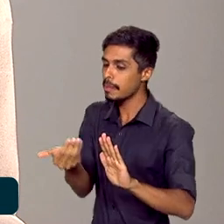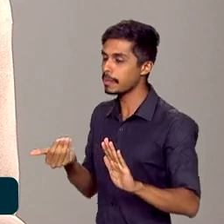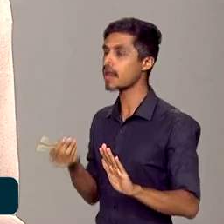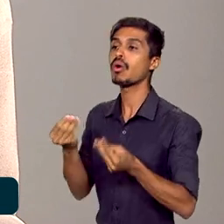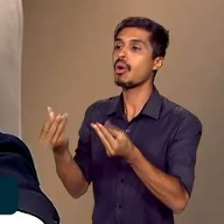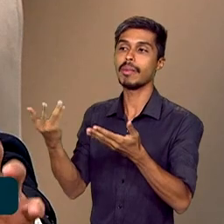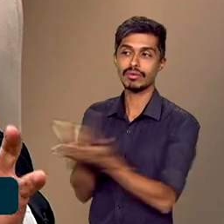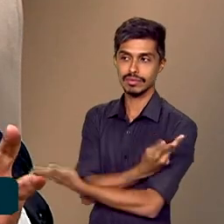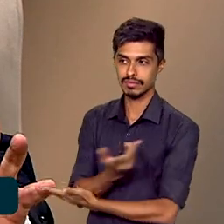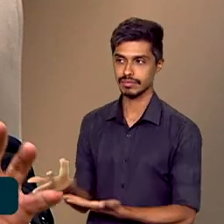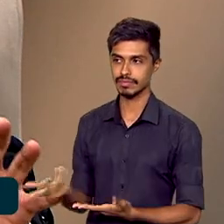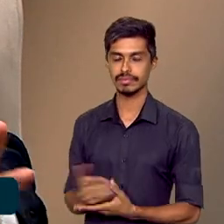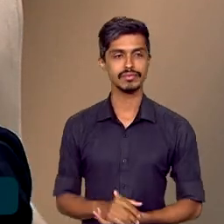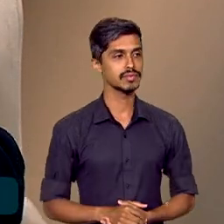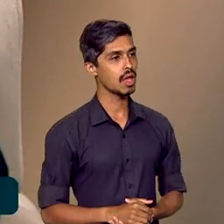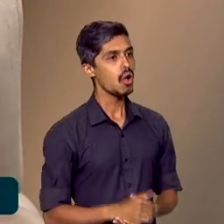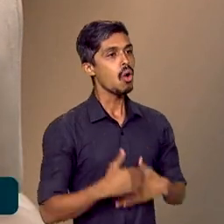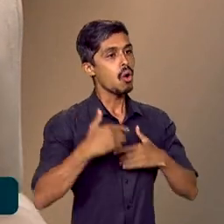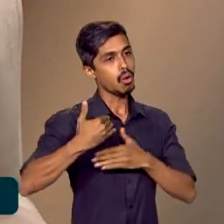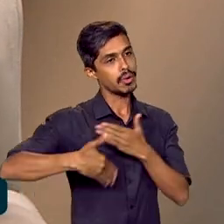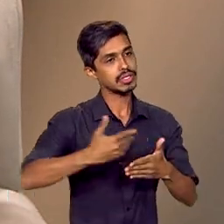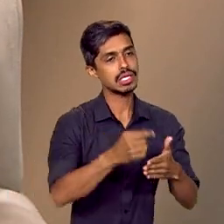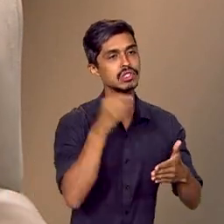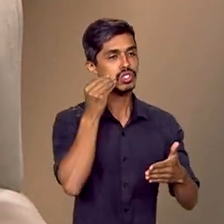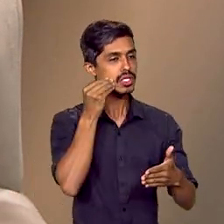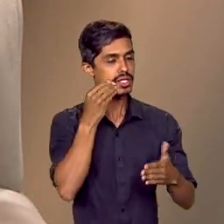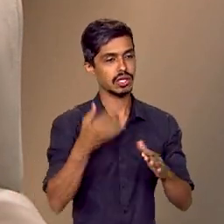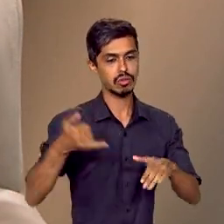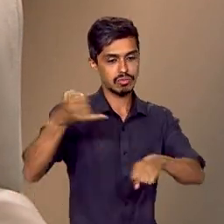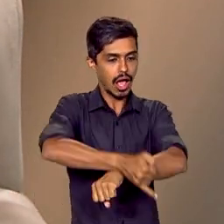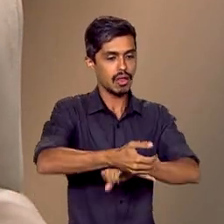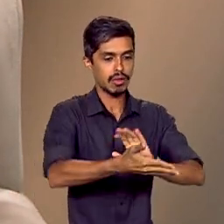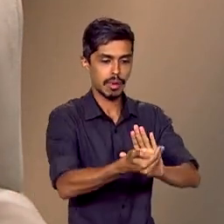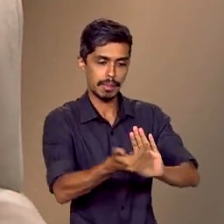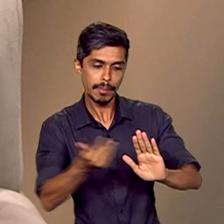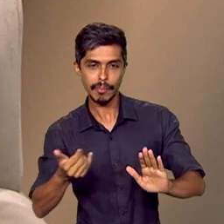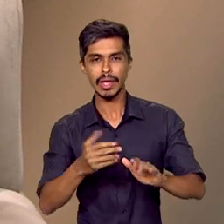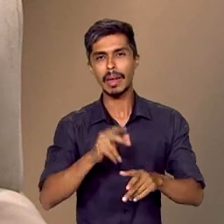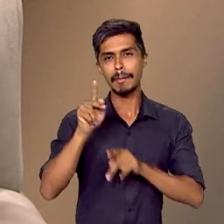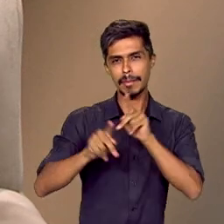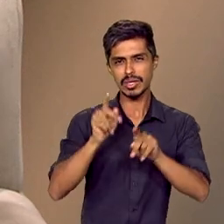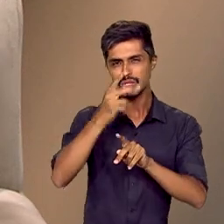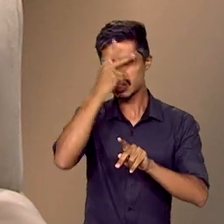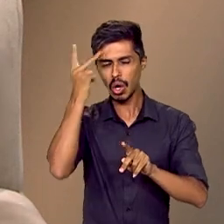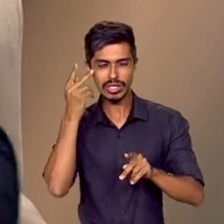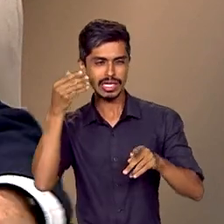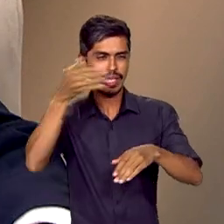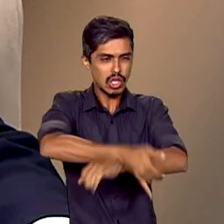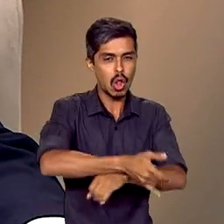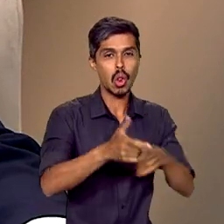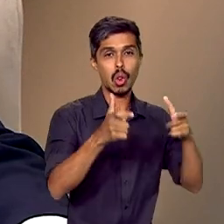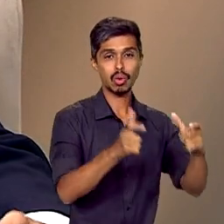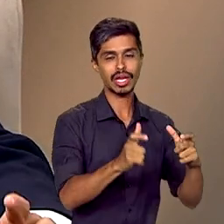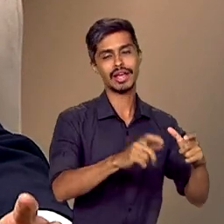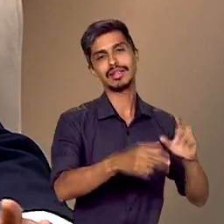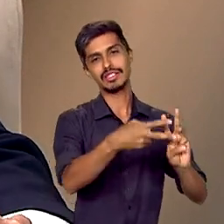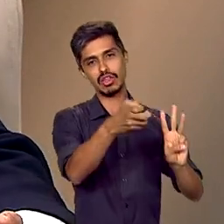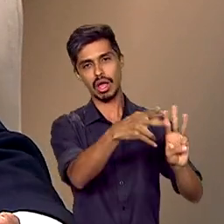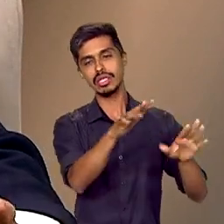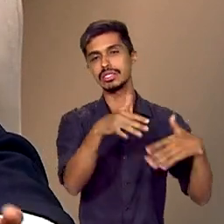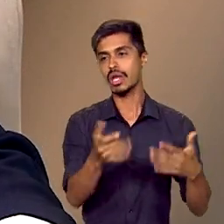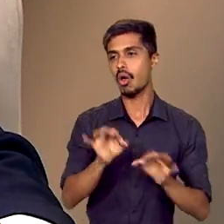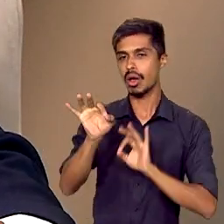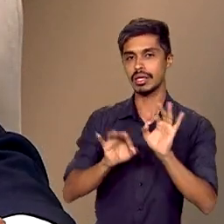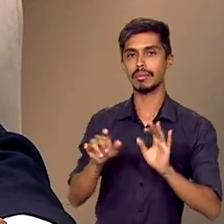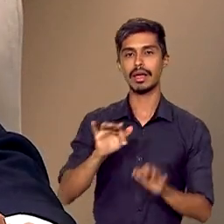áreas. O processo de desintrusão de terras indígenas, de pessoas que estão ocupando as áreas indevidamente, ele é